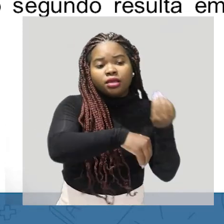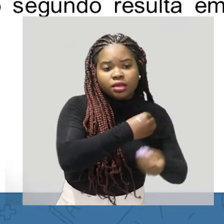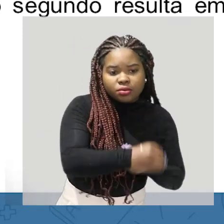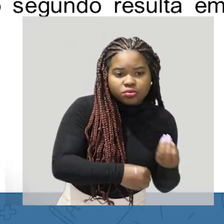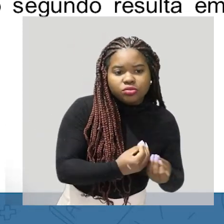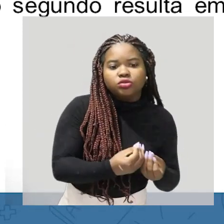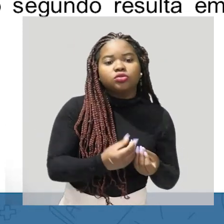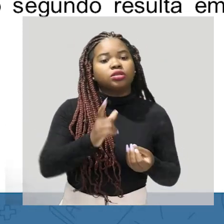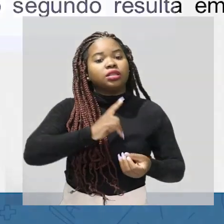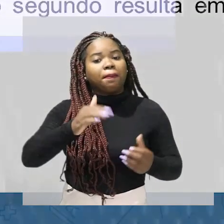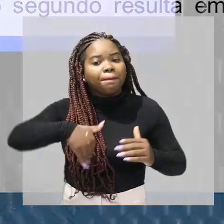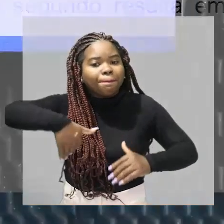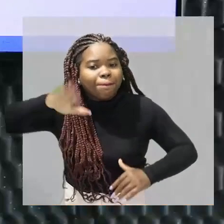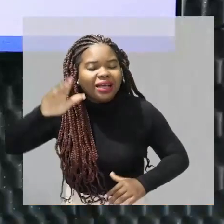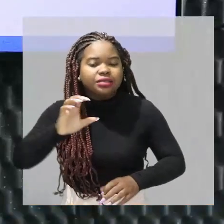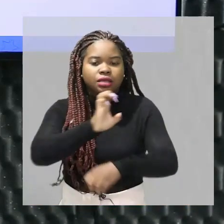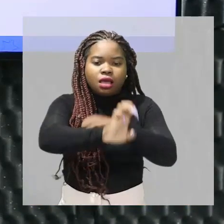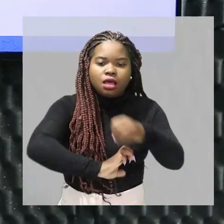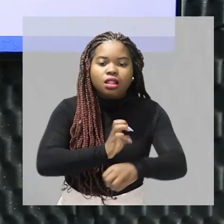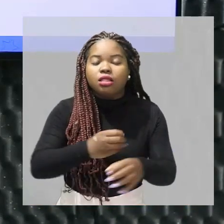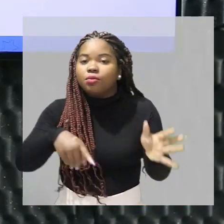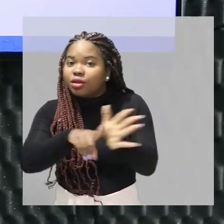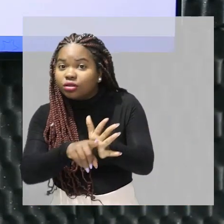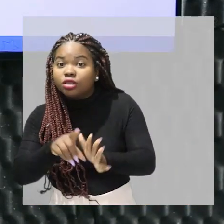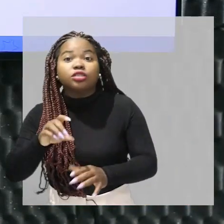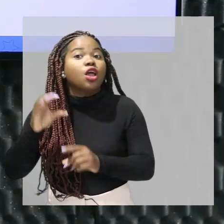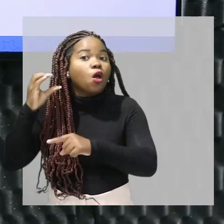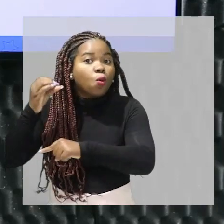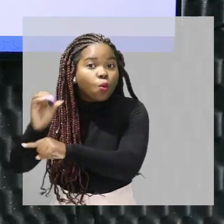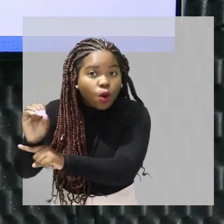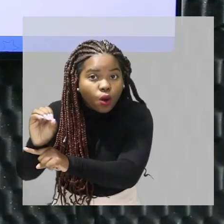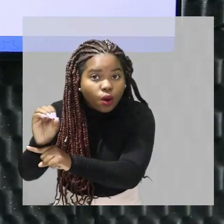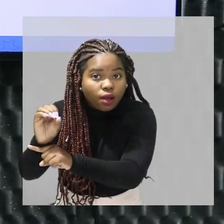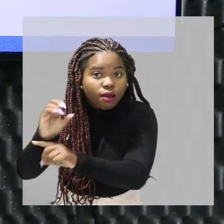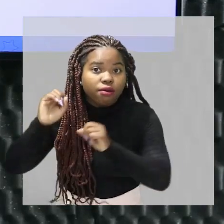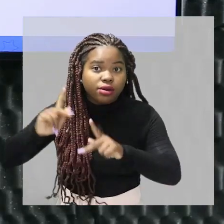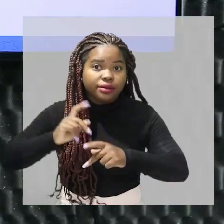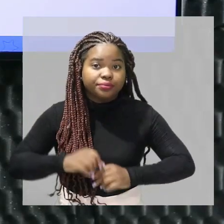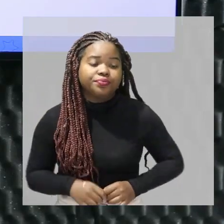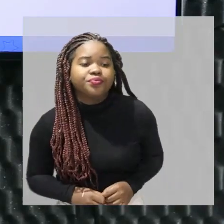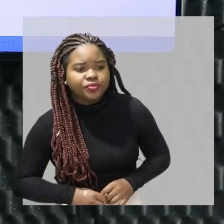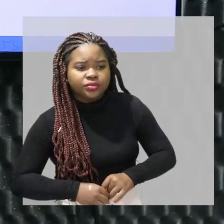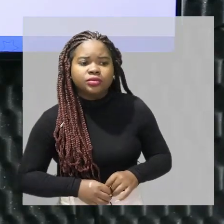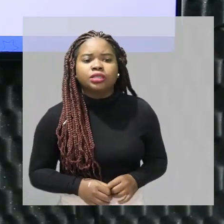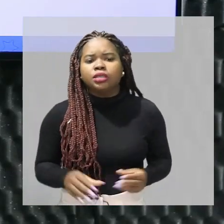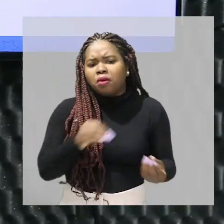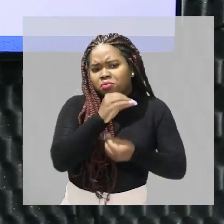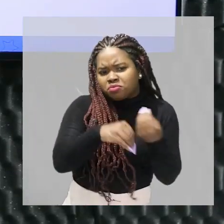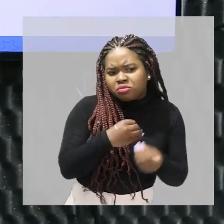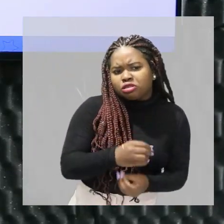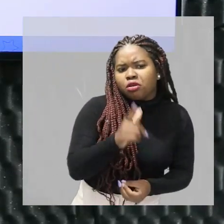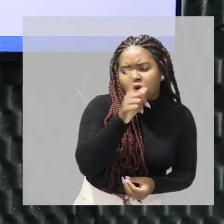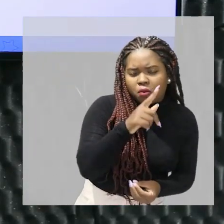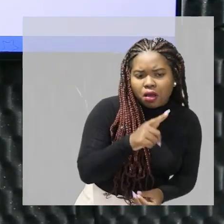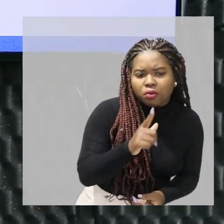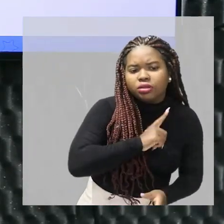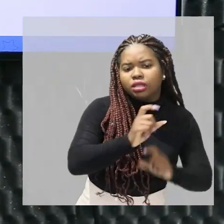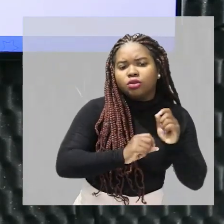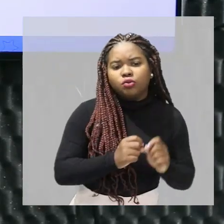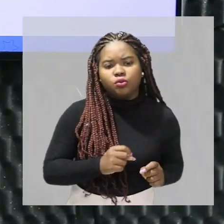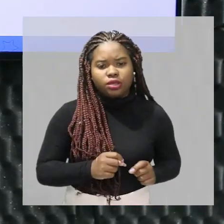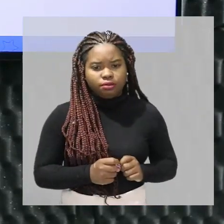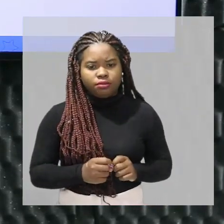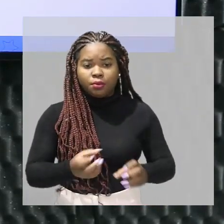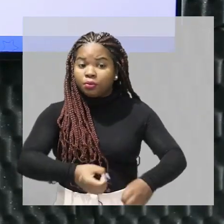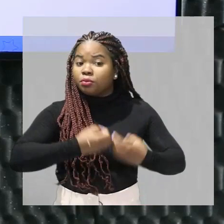mais eletronegativo será o oxigênio. Show? A reação do primeiro com a água resulta na formação